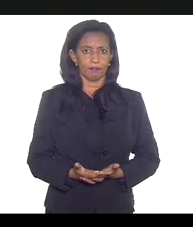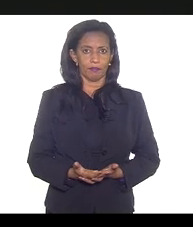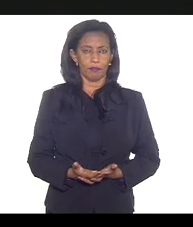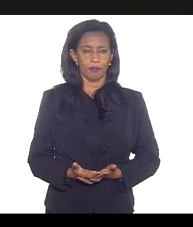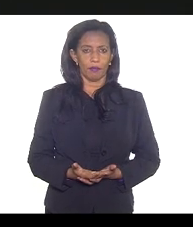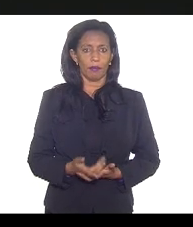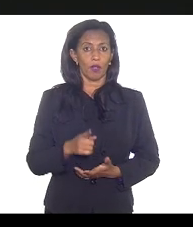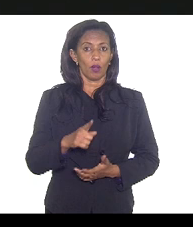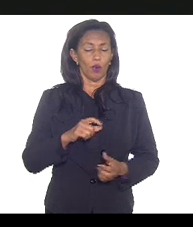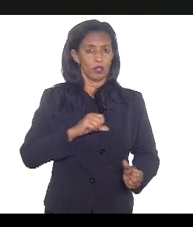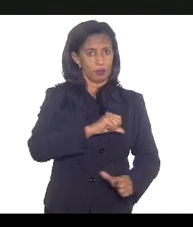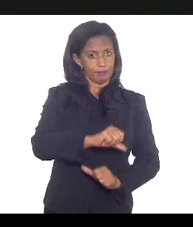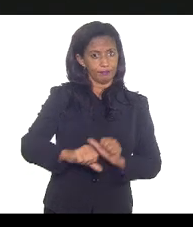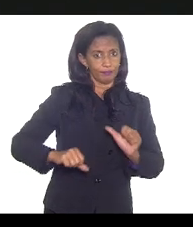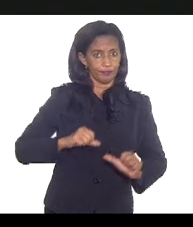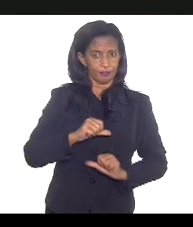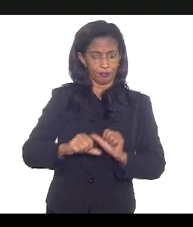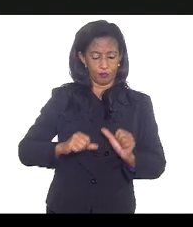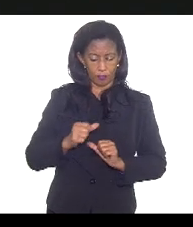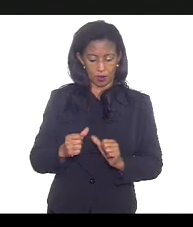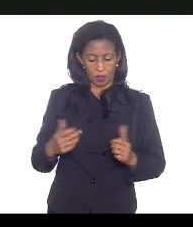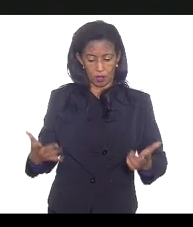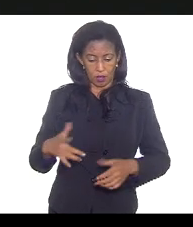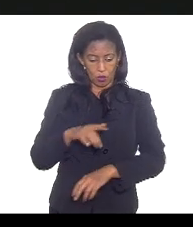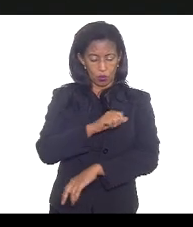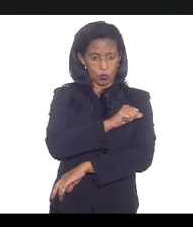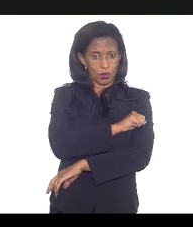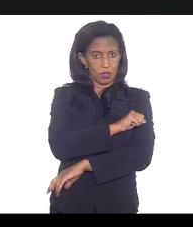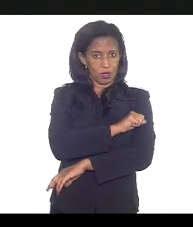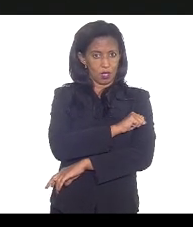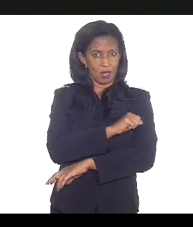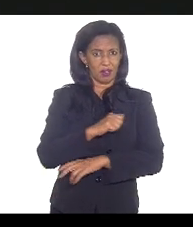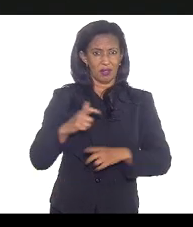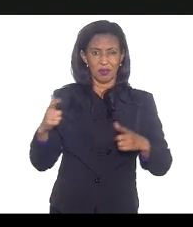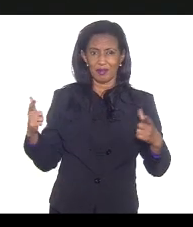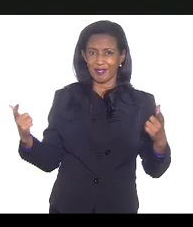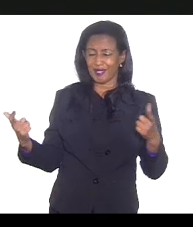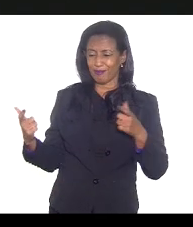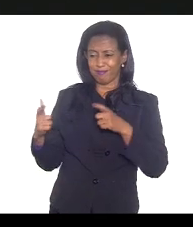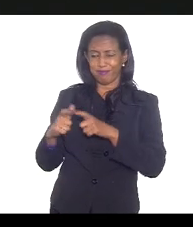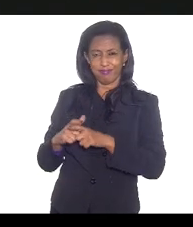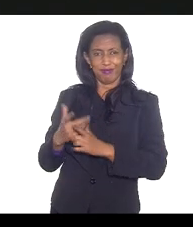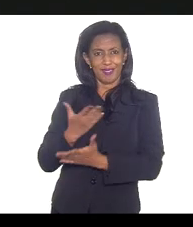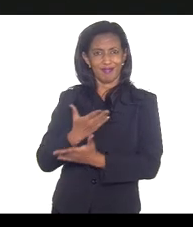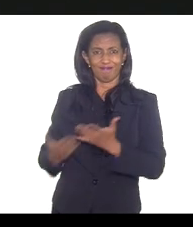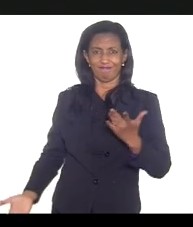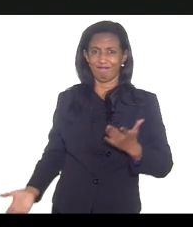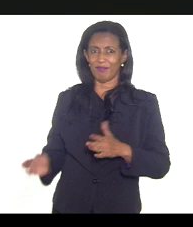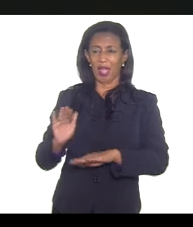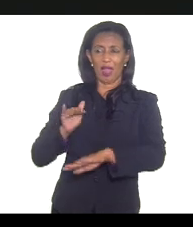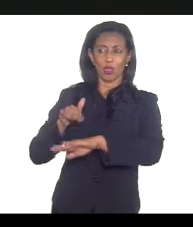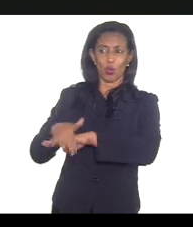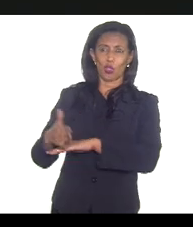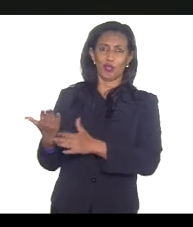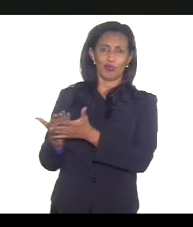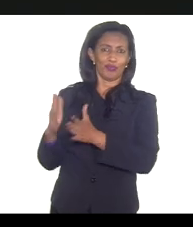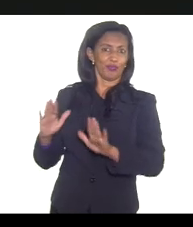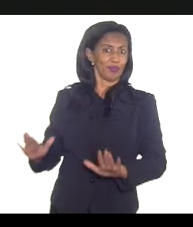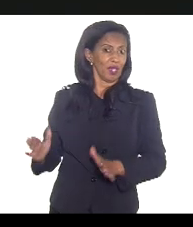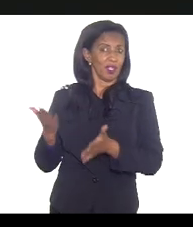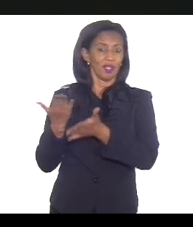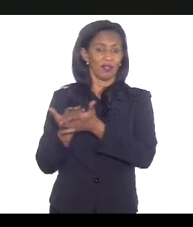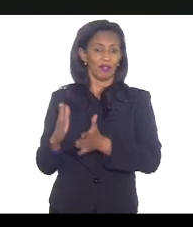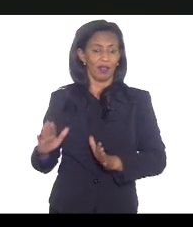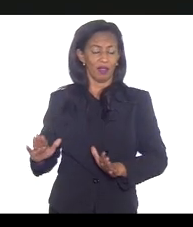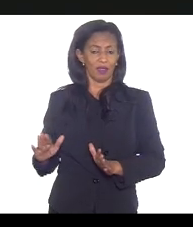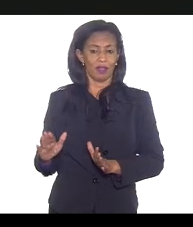com essa reforma é que os alunos vão ter uma grande evasão escolar, o ensino noturno vai acabar e vai acabar